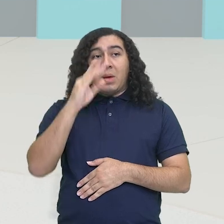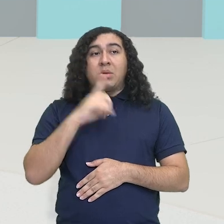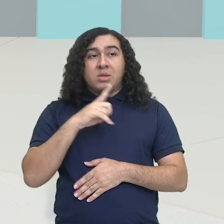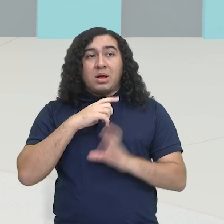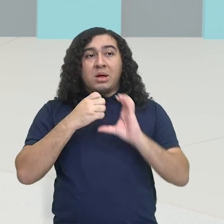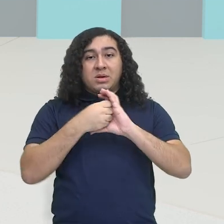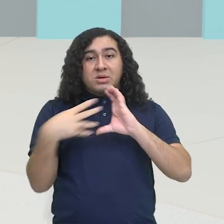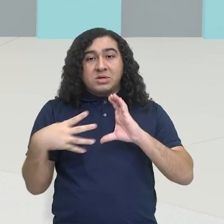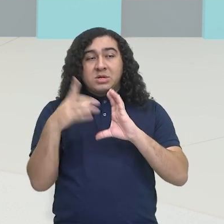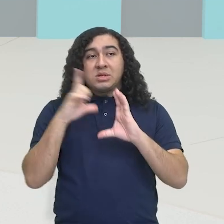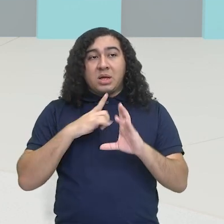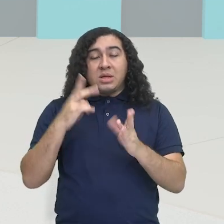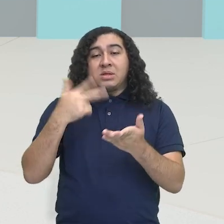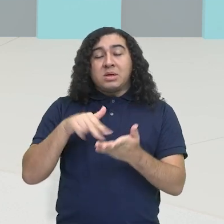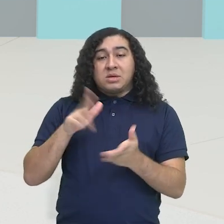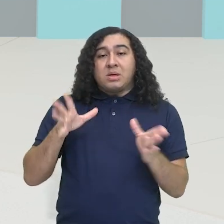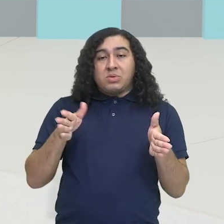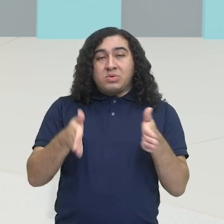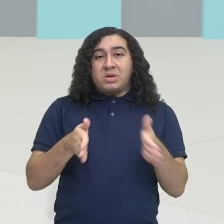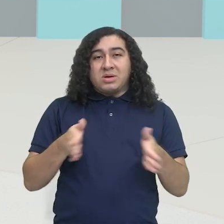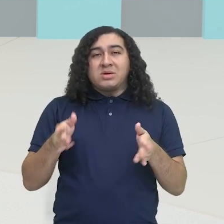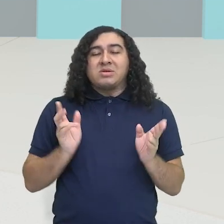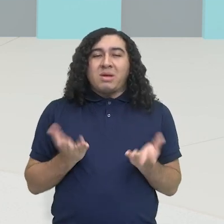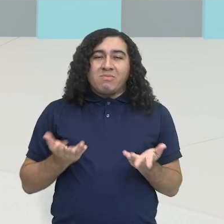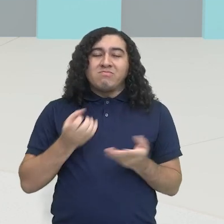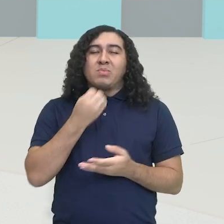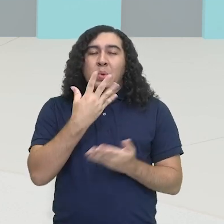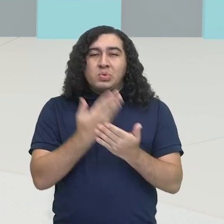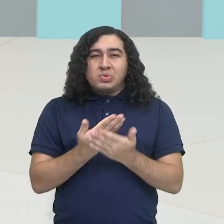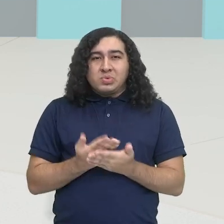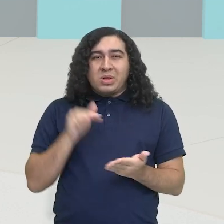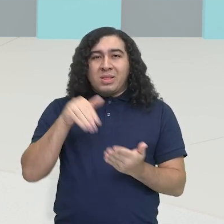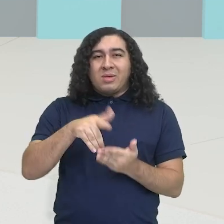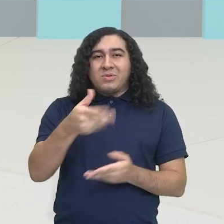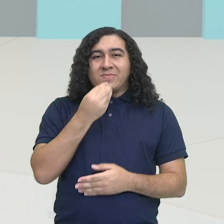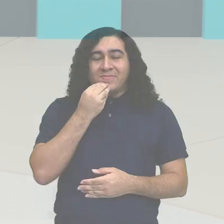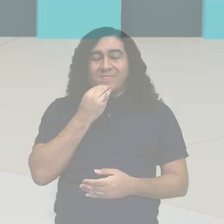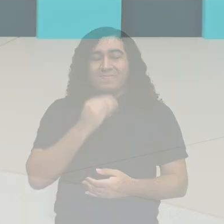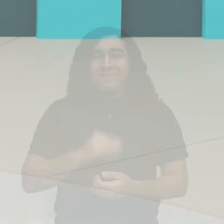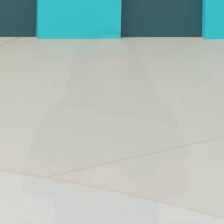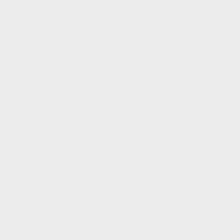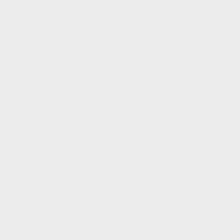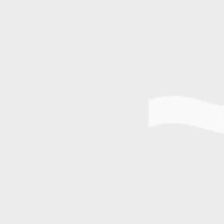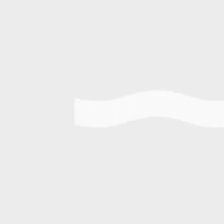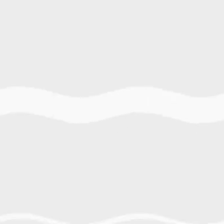pontos abordados dentro dessa unidade, desejo vocês ótimos estudos e até a próxima.